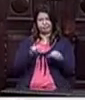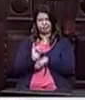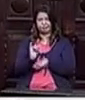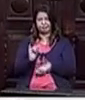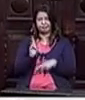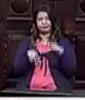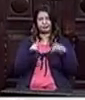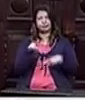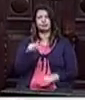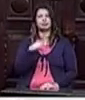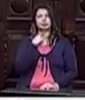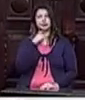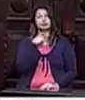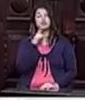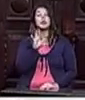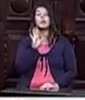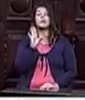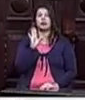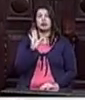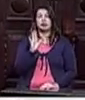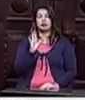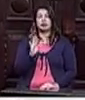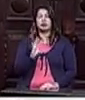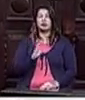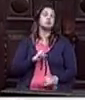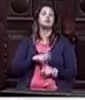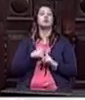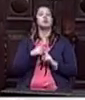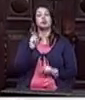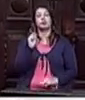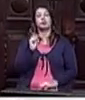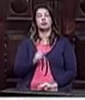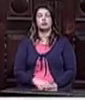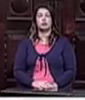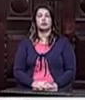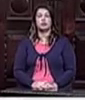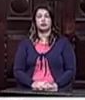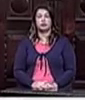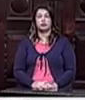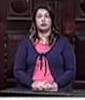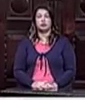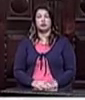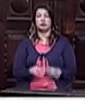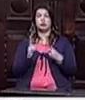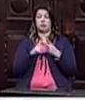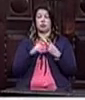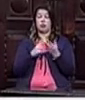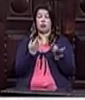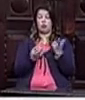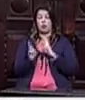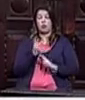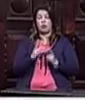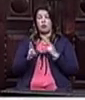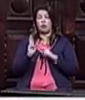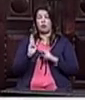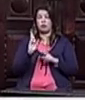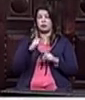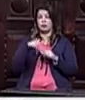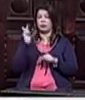a população. Mais do que isso, a arrecadação em royalties no próximo ano está prevista